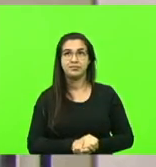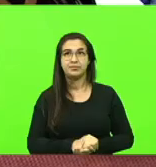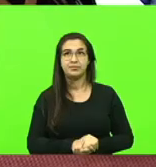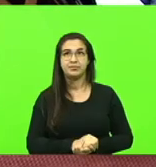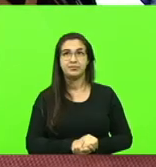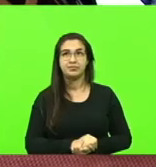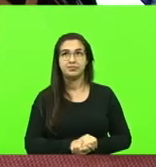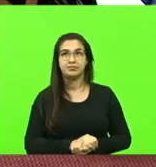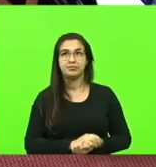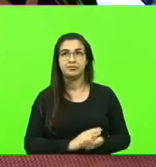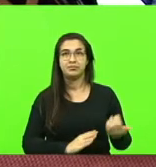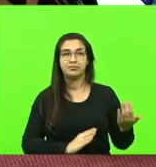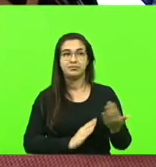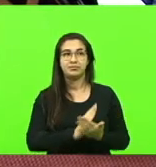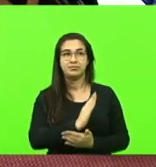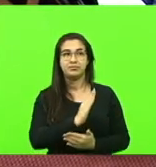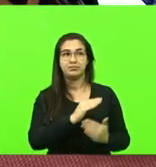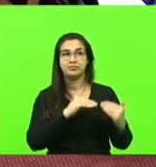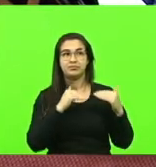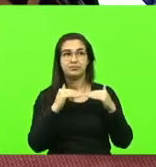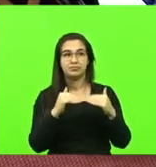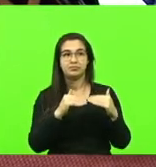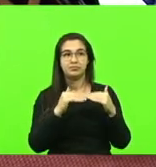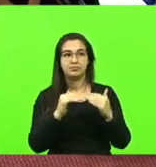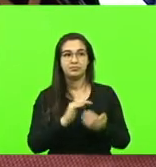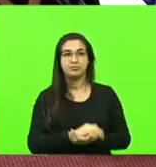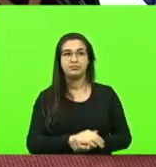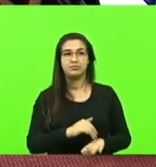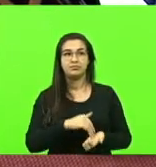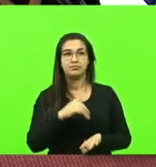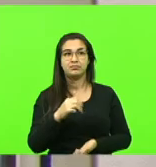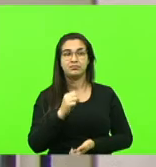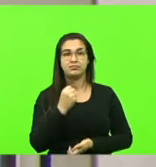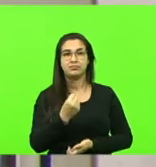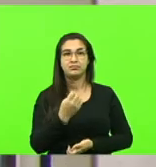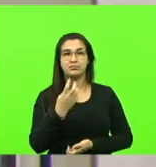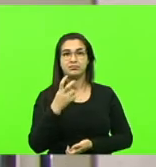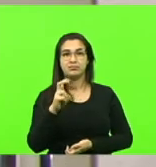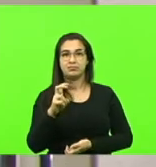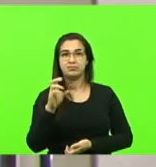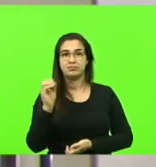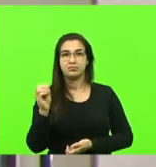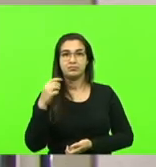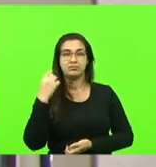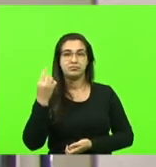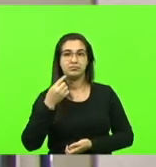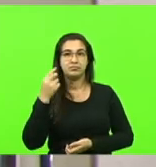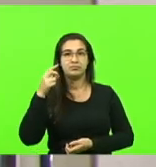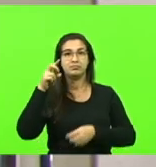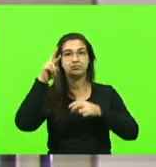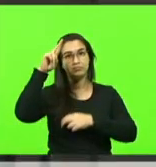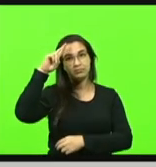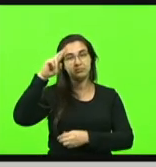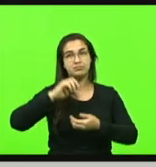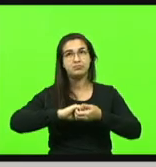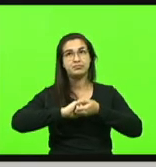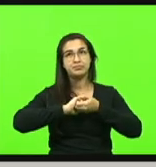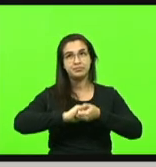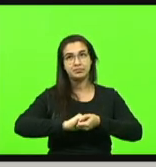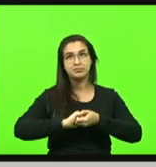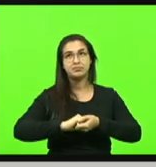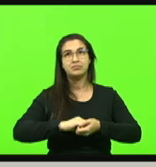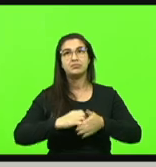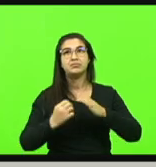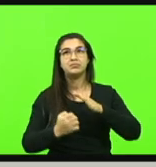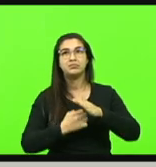permaneça como se encontra. Aprovado por unanimidade. Moção 850, ator deputado Floriano, cumprimentando o Presidente da Associação Empresarial